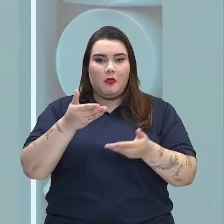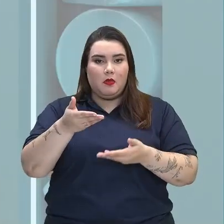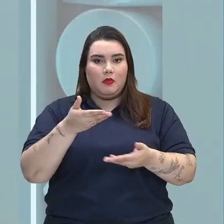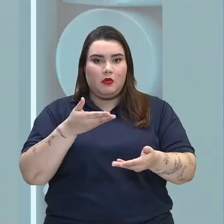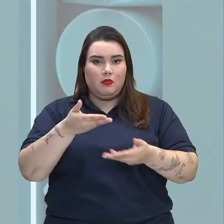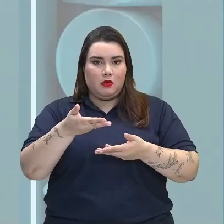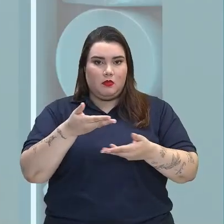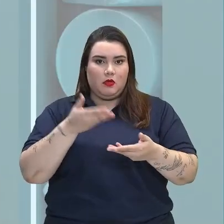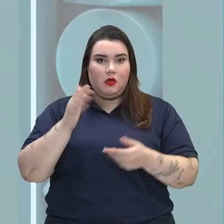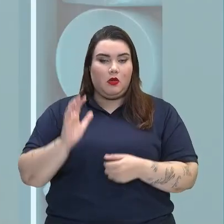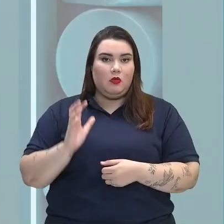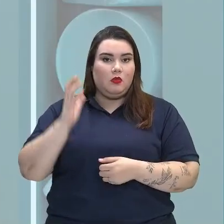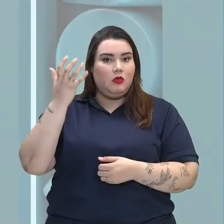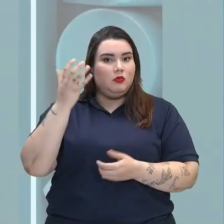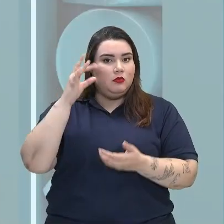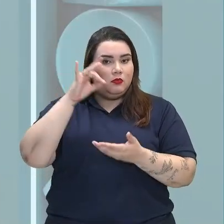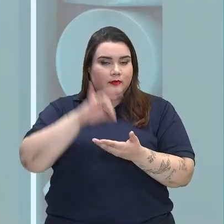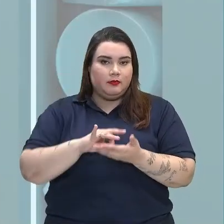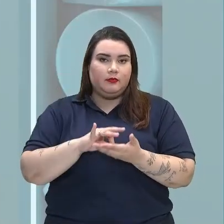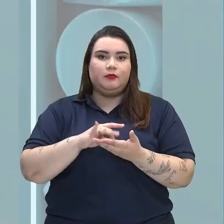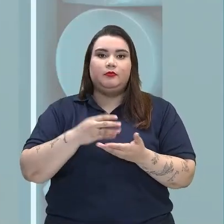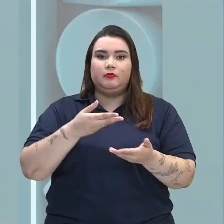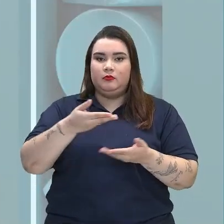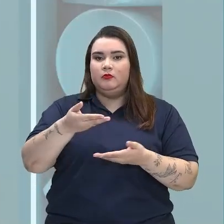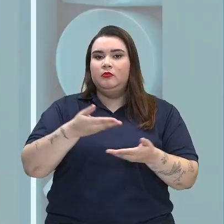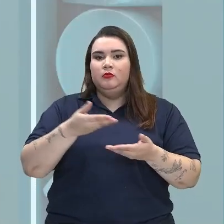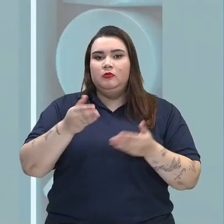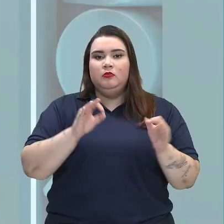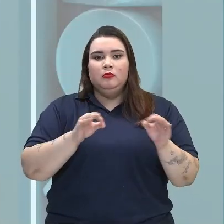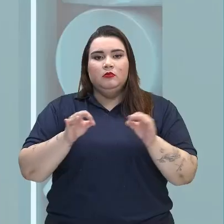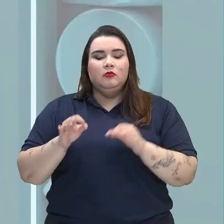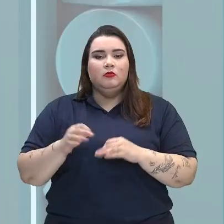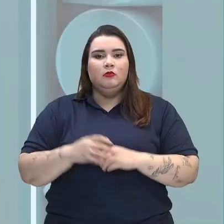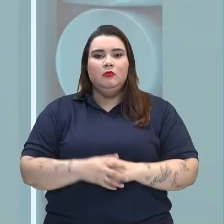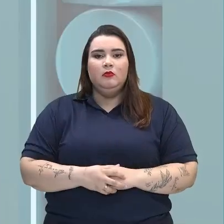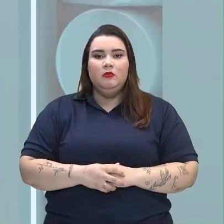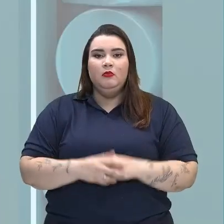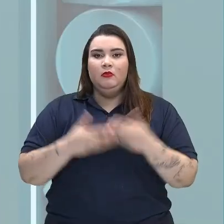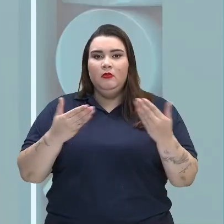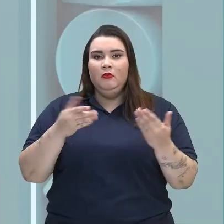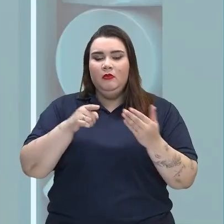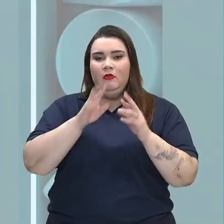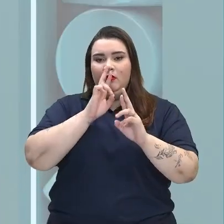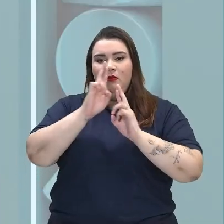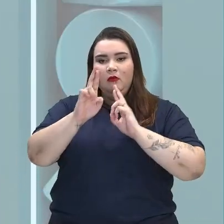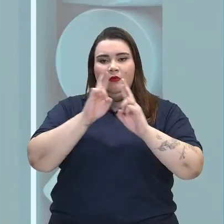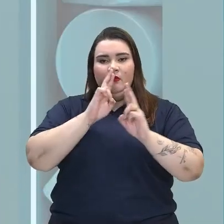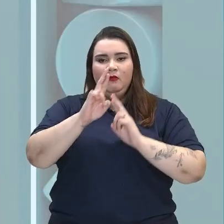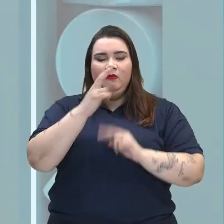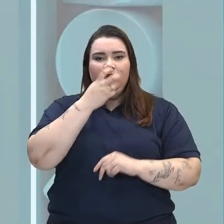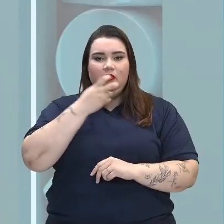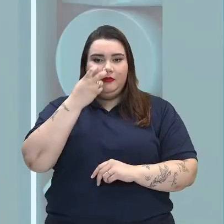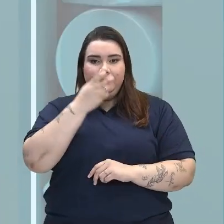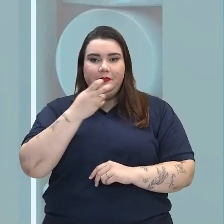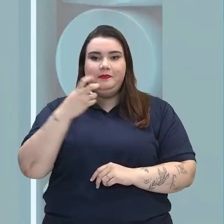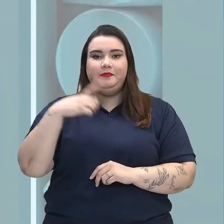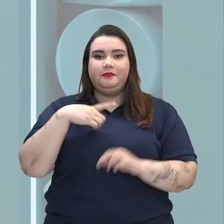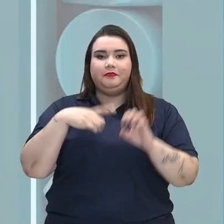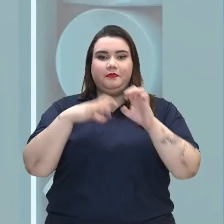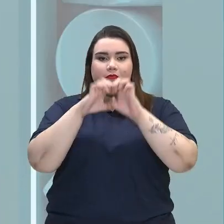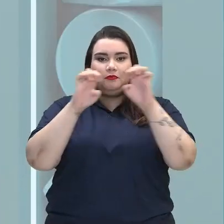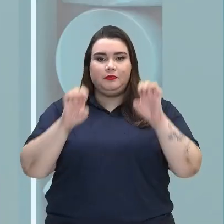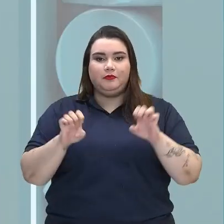Ali acontece, de fato, a interação. Essa entrevista oral, ela vai se estruturar